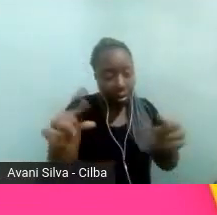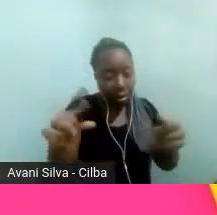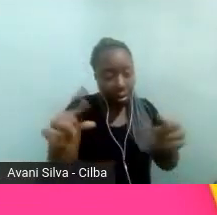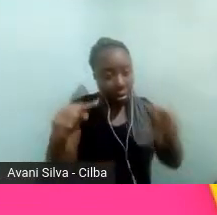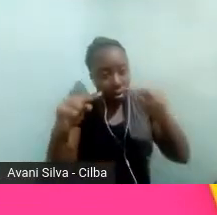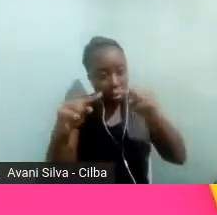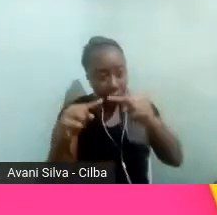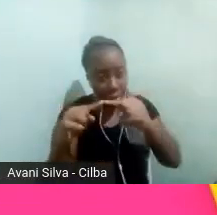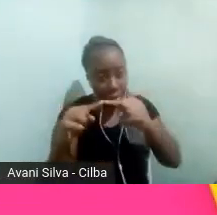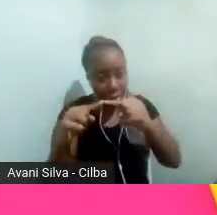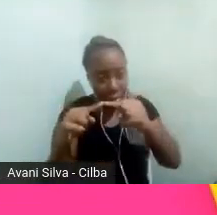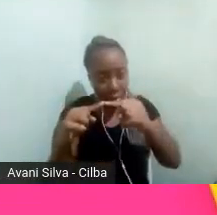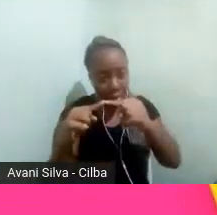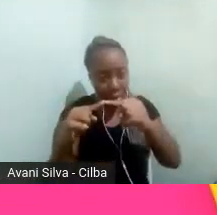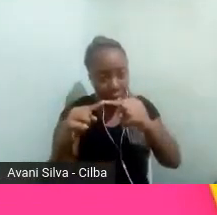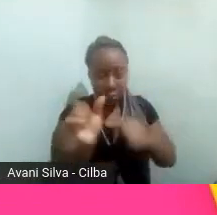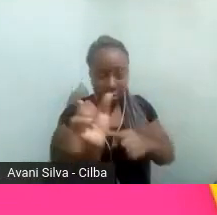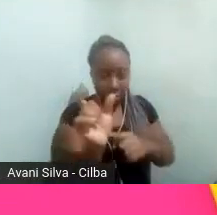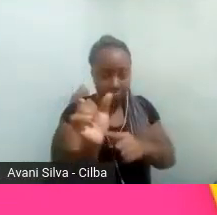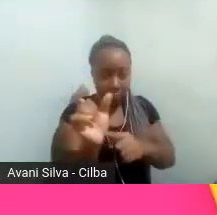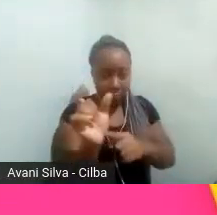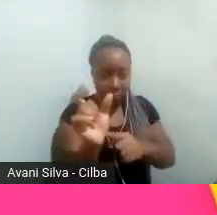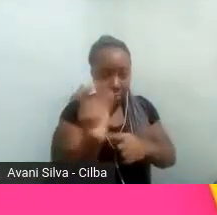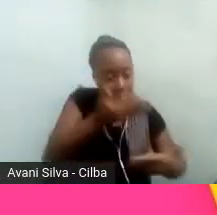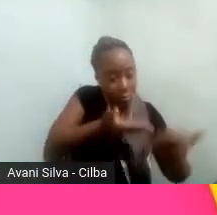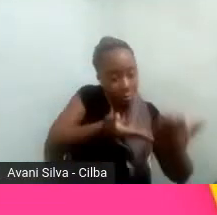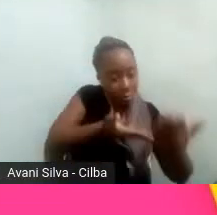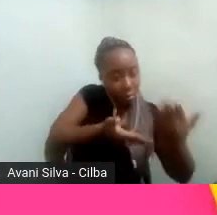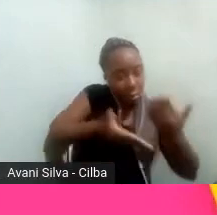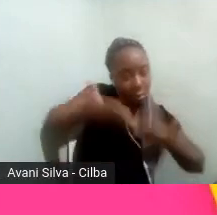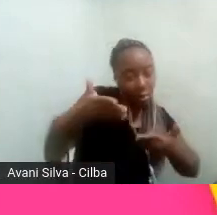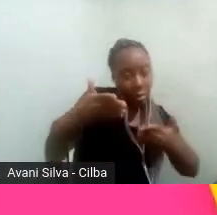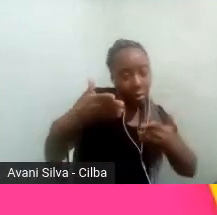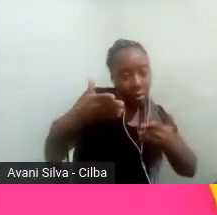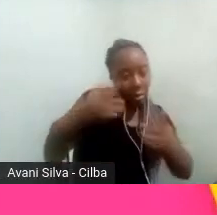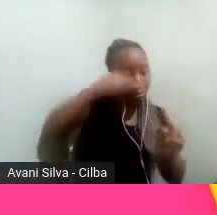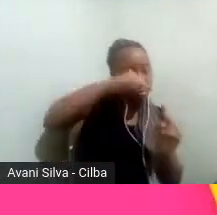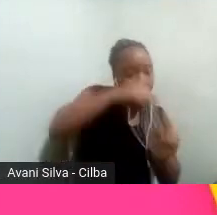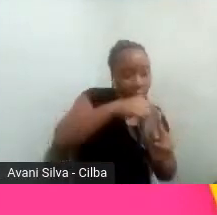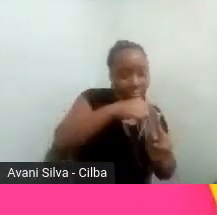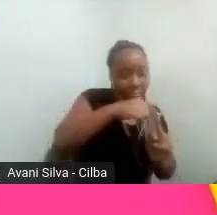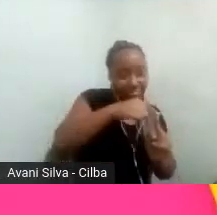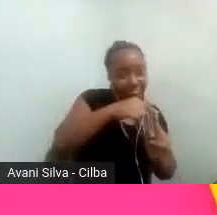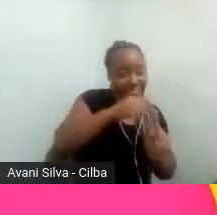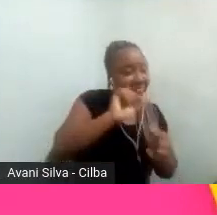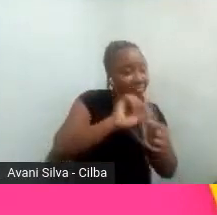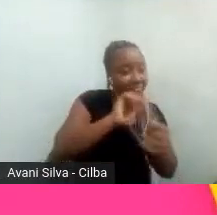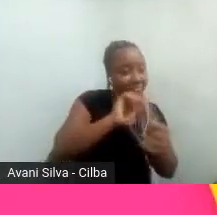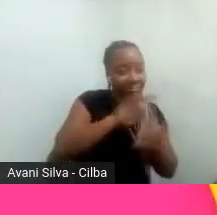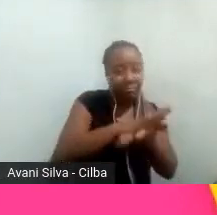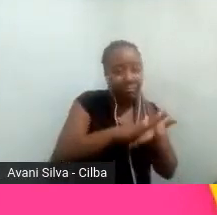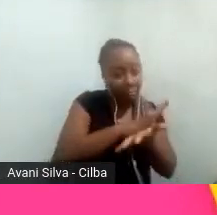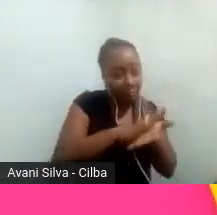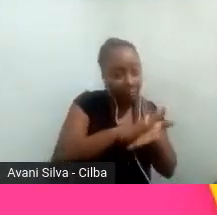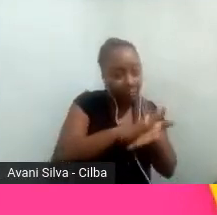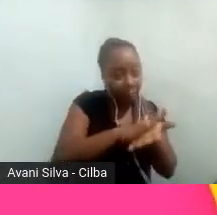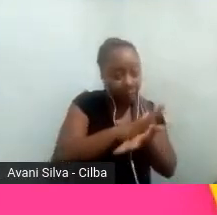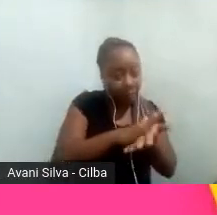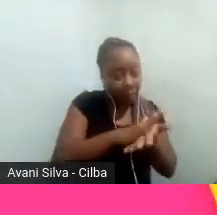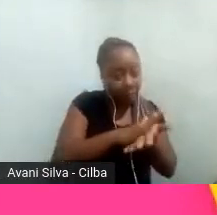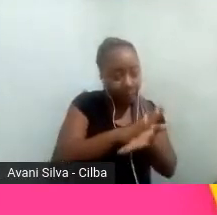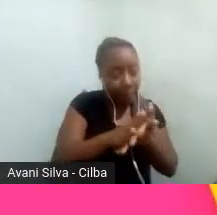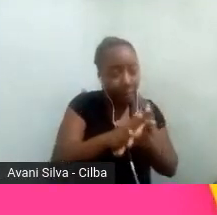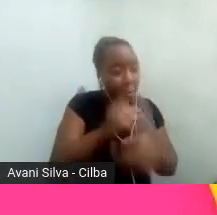acende. Se eu inverter a posição, ele não faz nada. E, ao mesmo tempo,